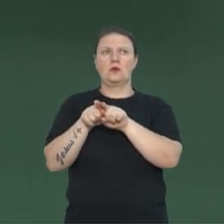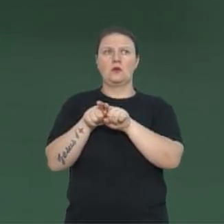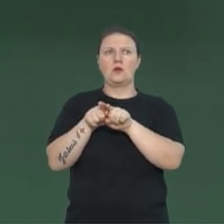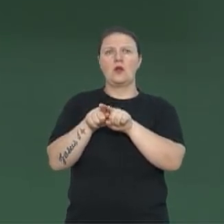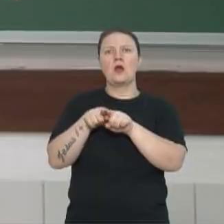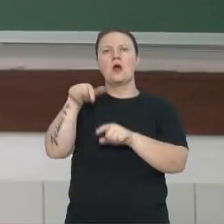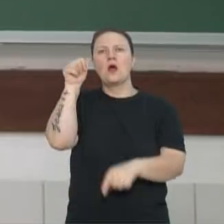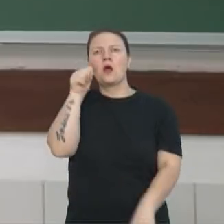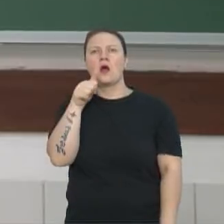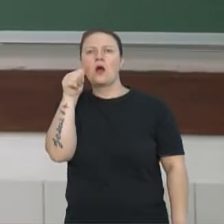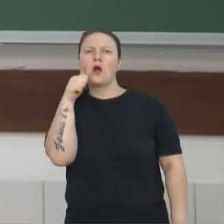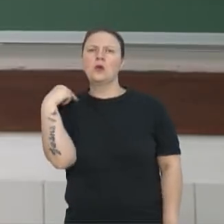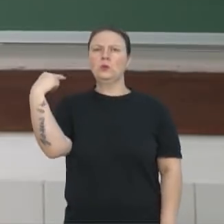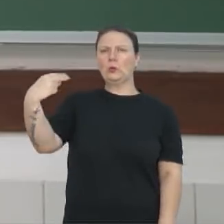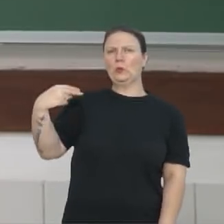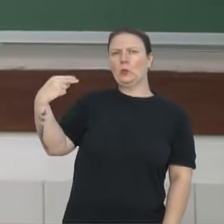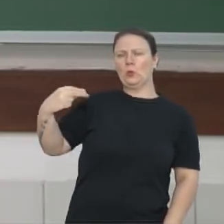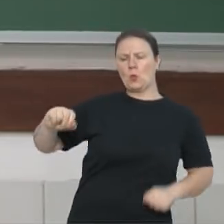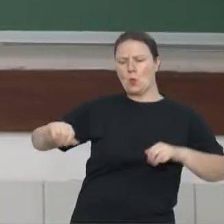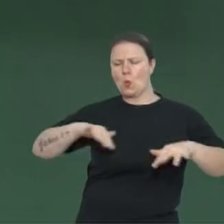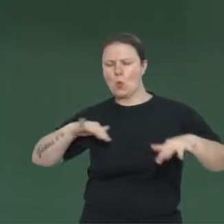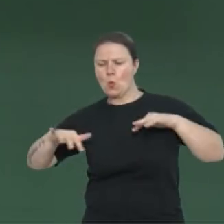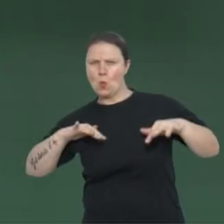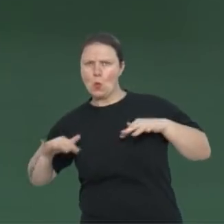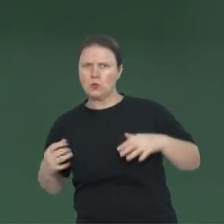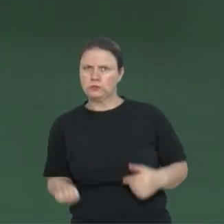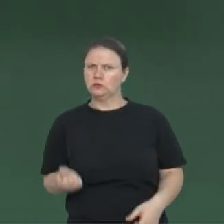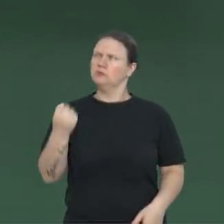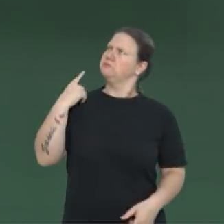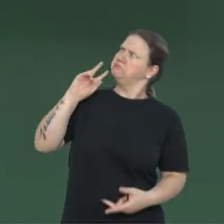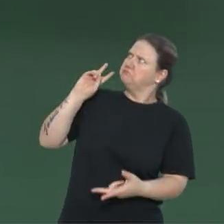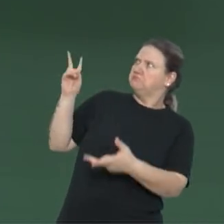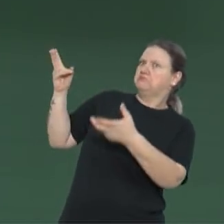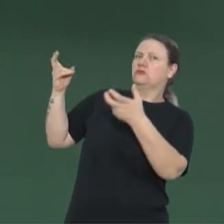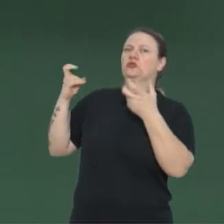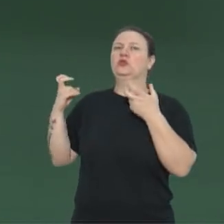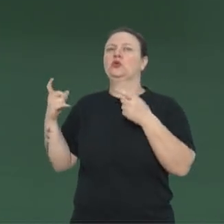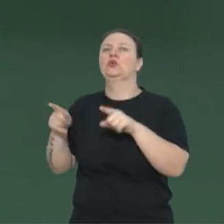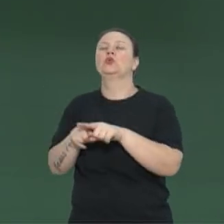uns movimentos meio estranhos ali. Elas estão